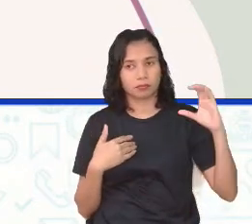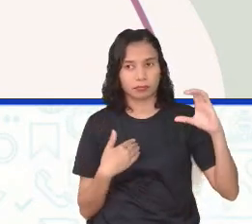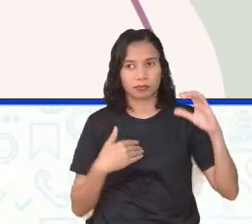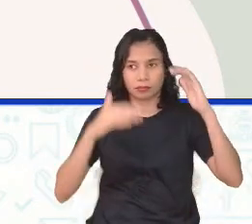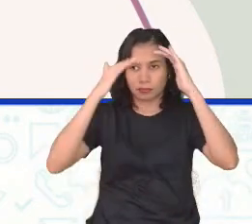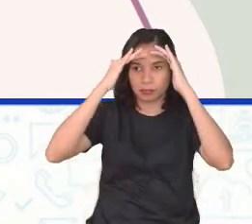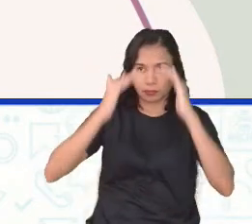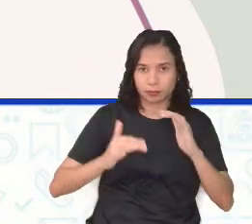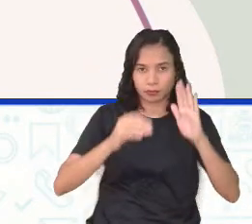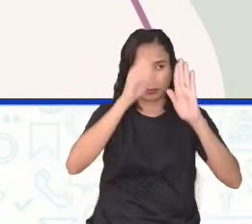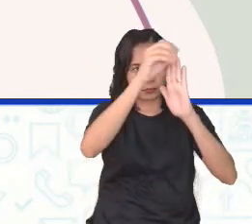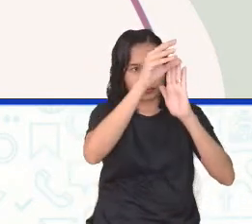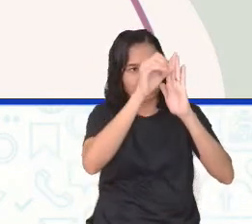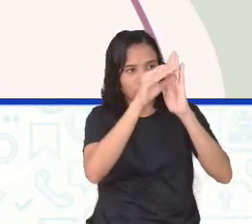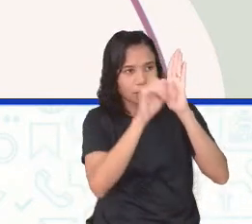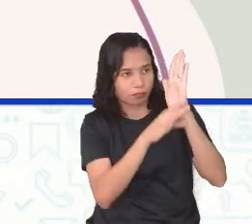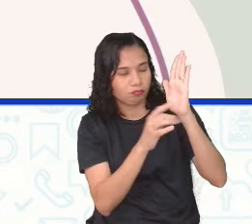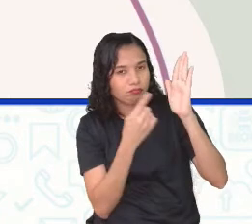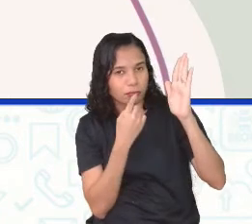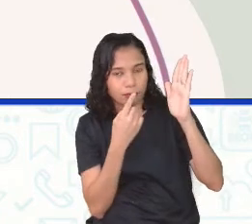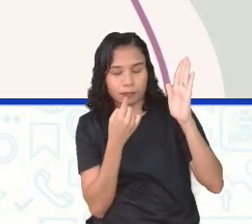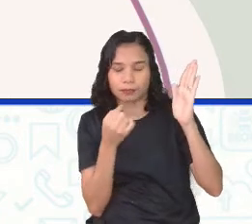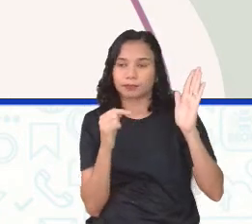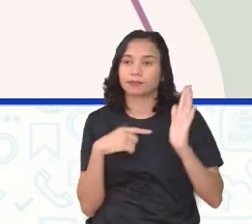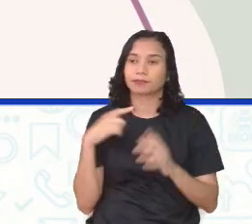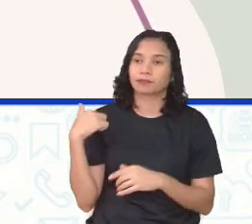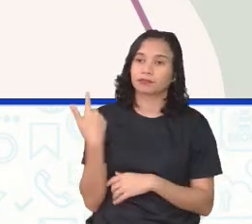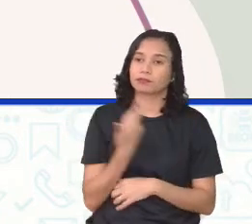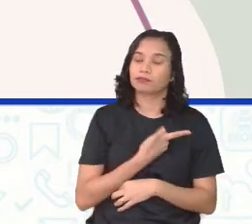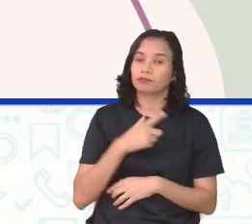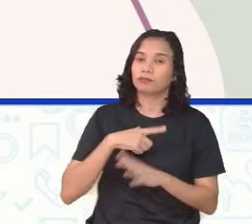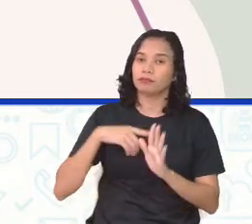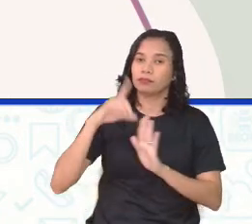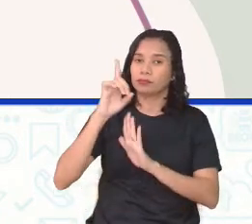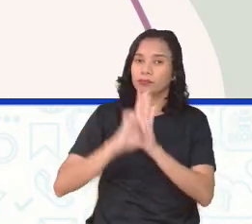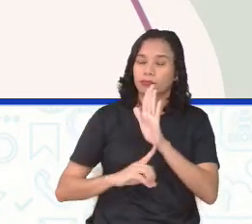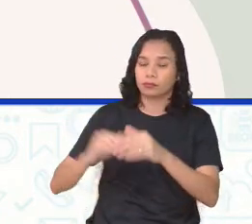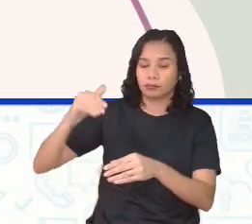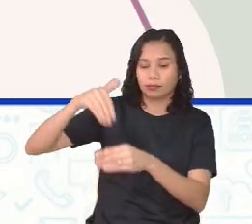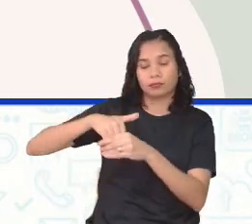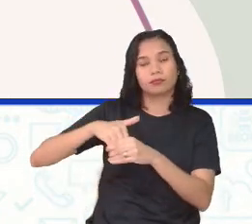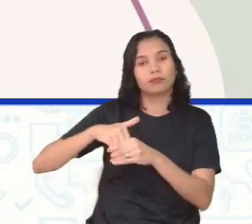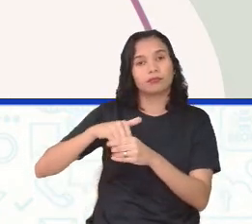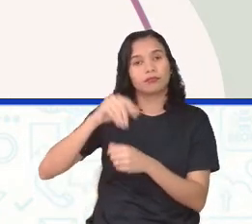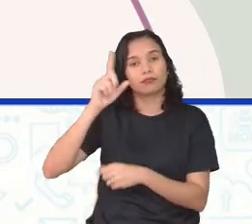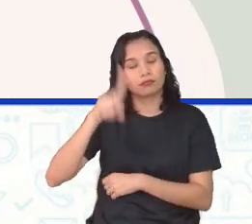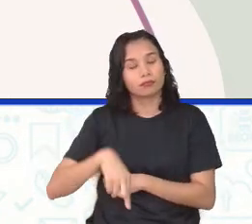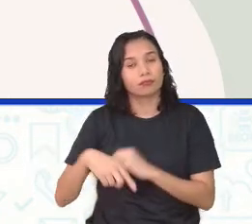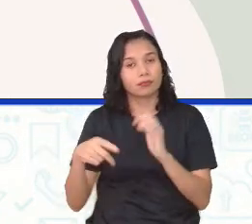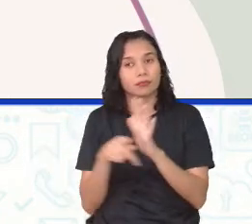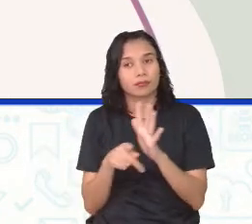sinal vermelho no trânsito. Ou para que tivéssemos o direito de votar. Isso aí são